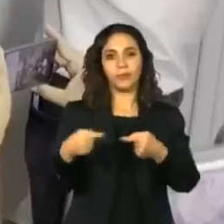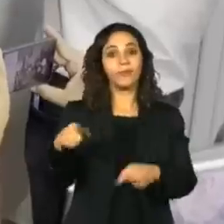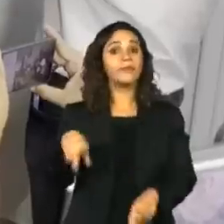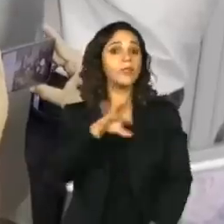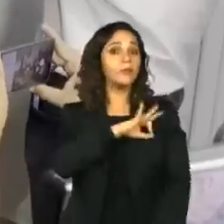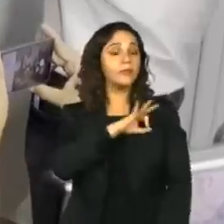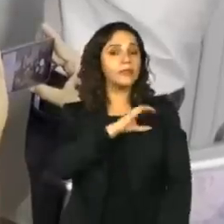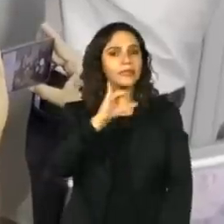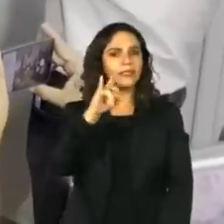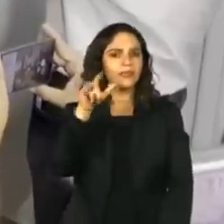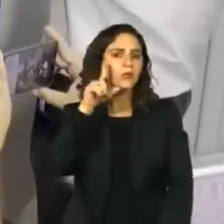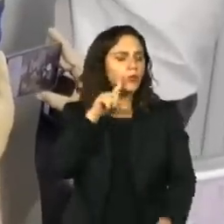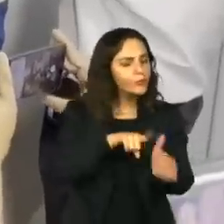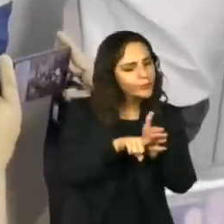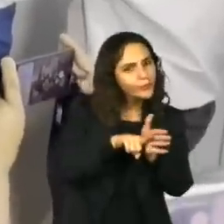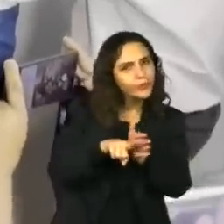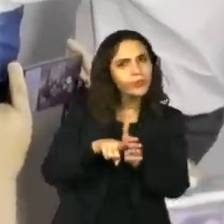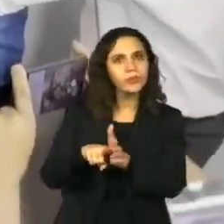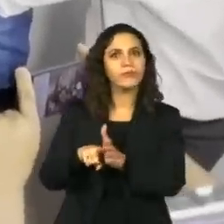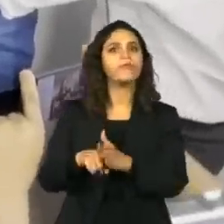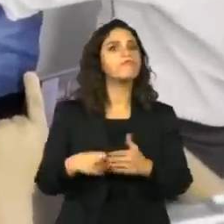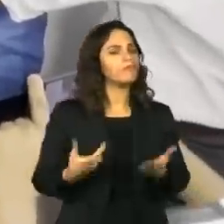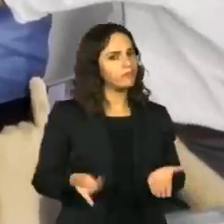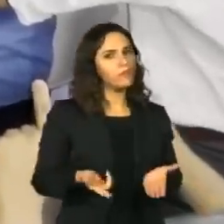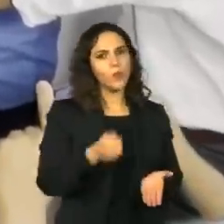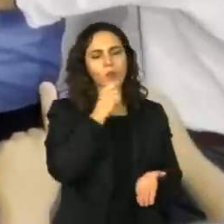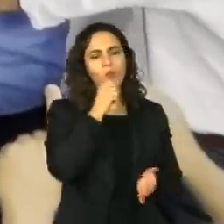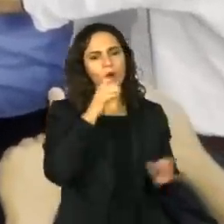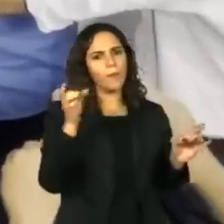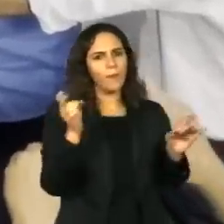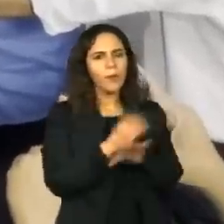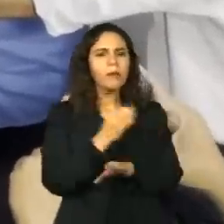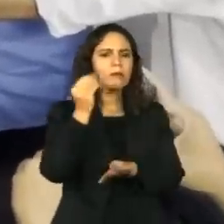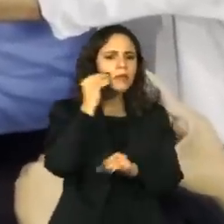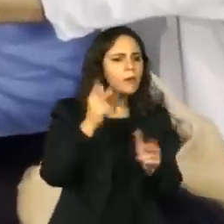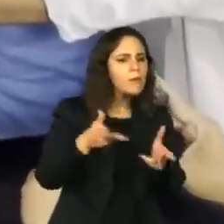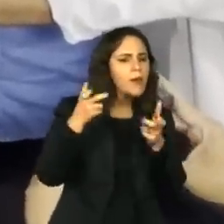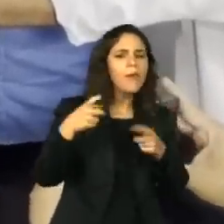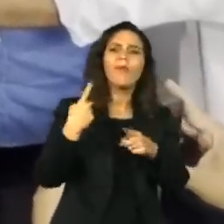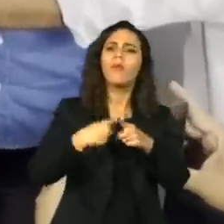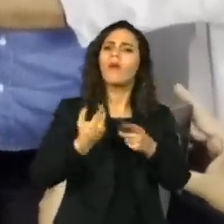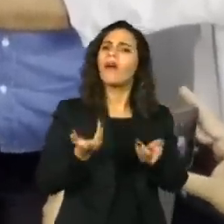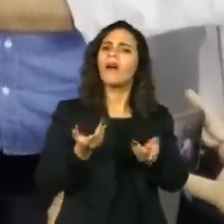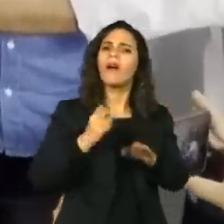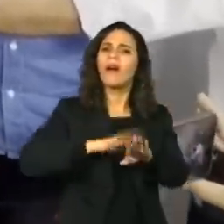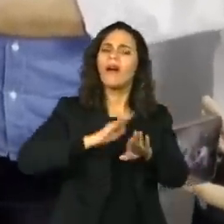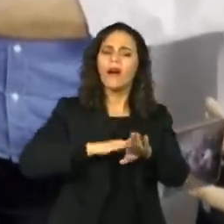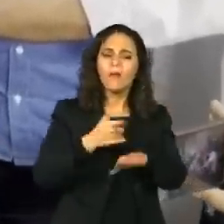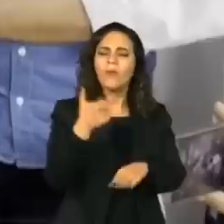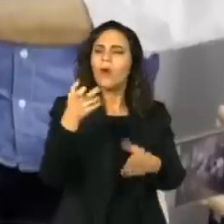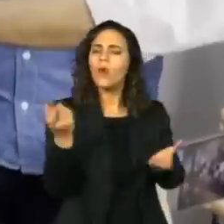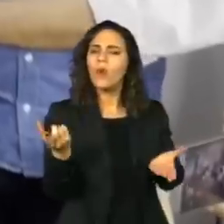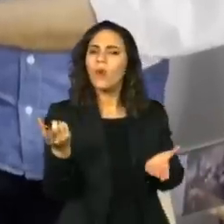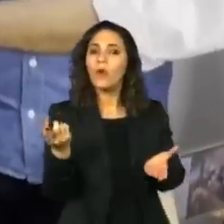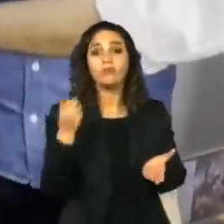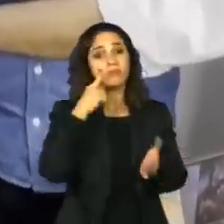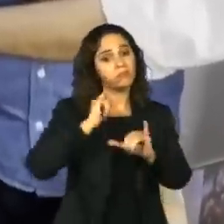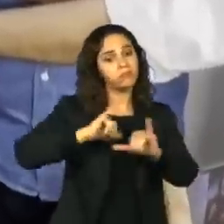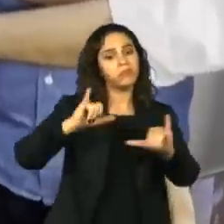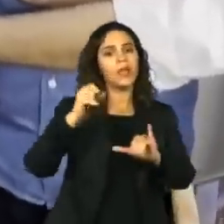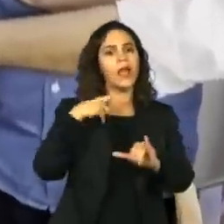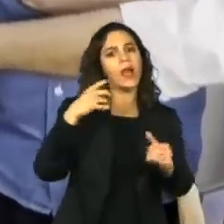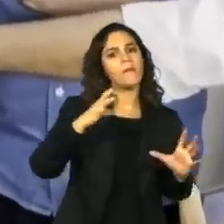A gente está investigando, né? A gente está tentando extrair a verdadeira motivação. O que estão divulgando é que houve um